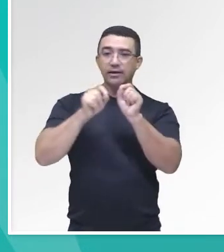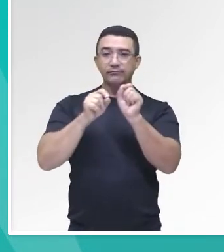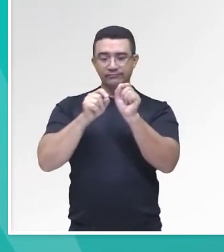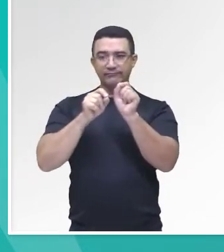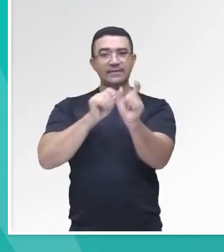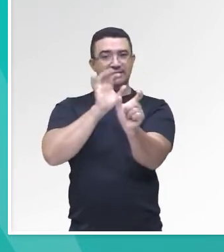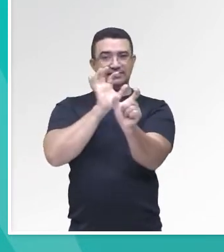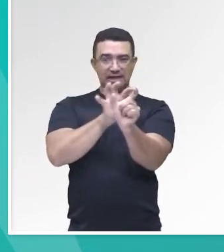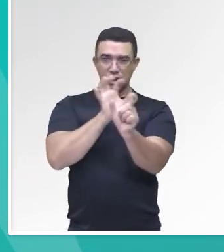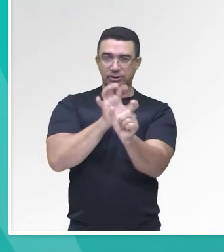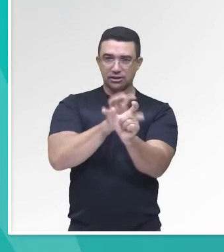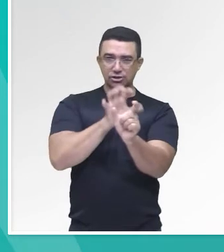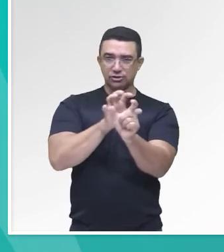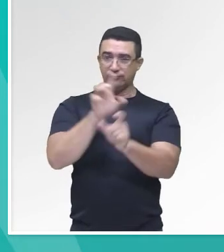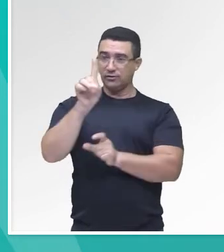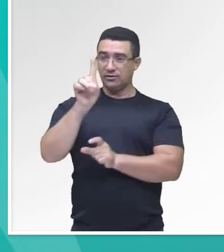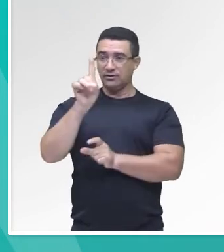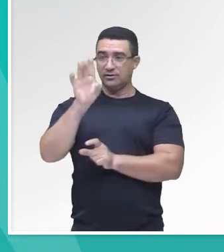denotativo.